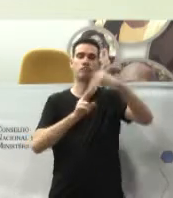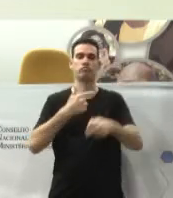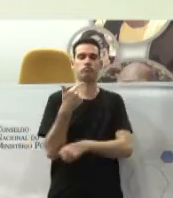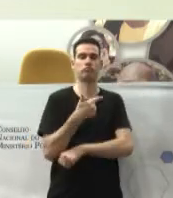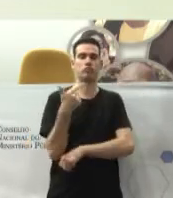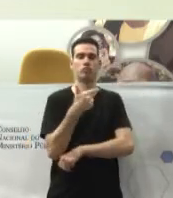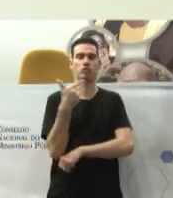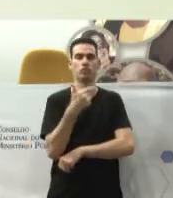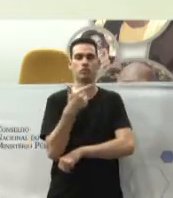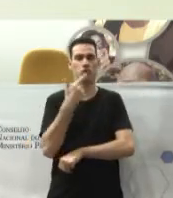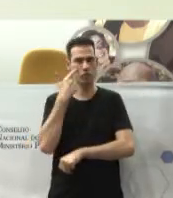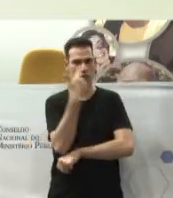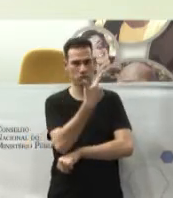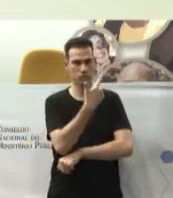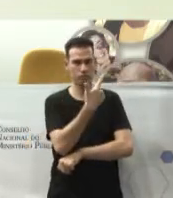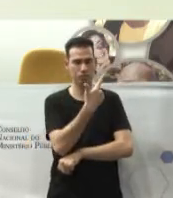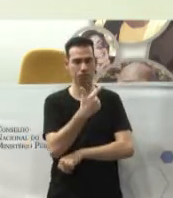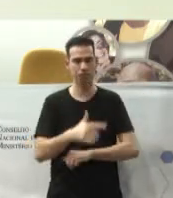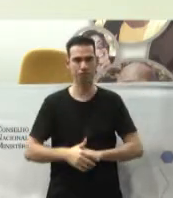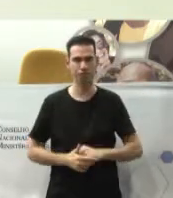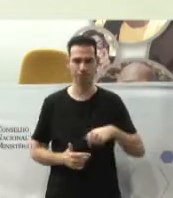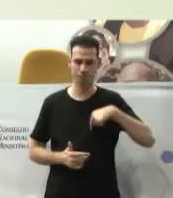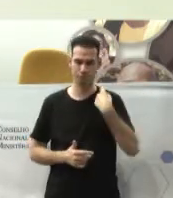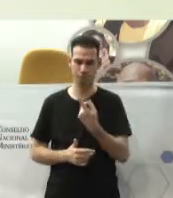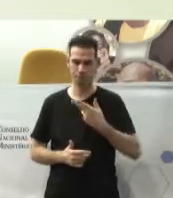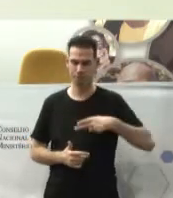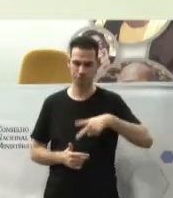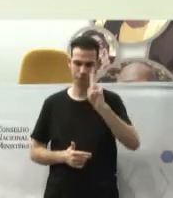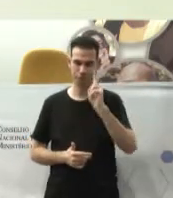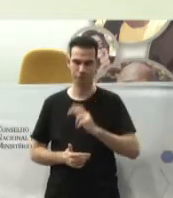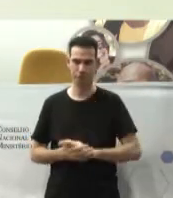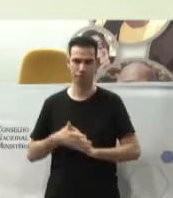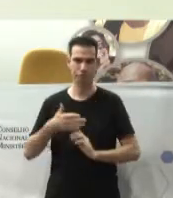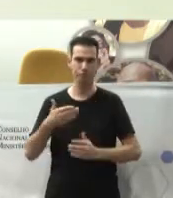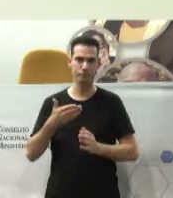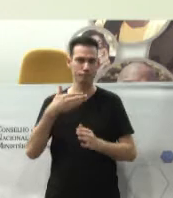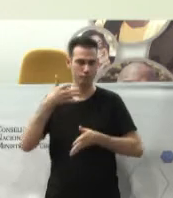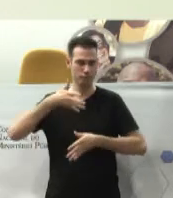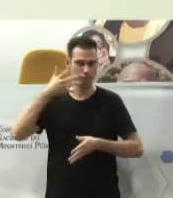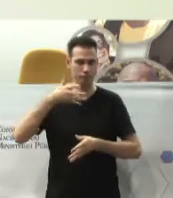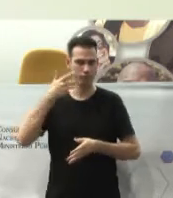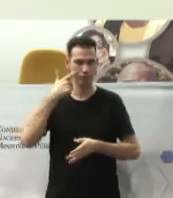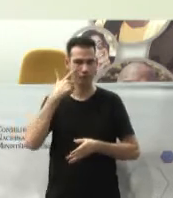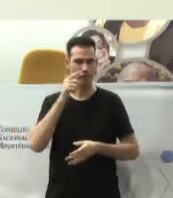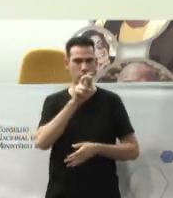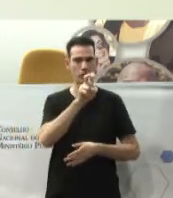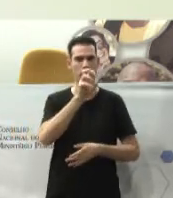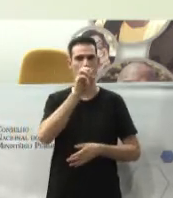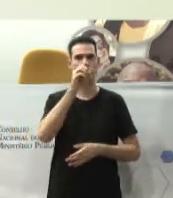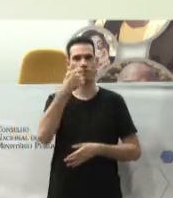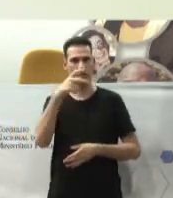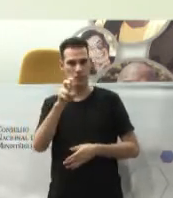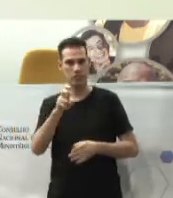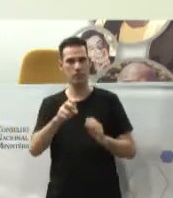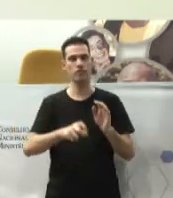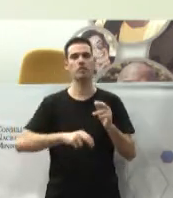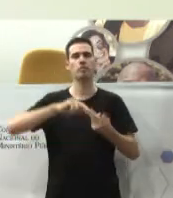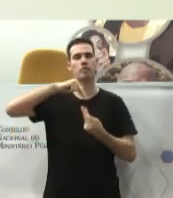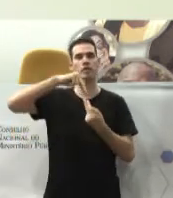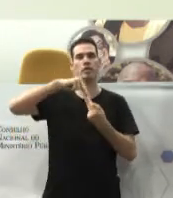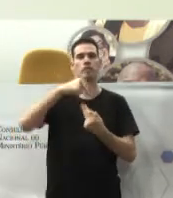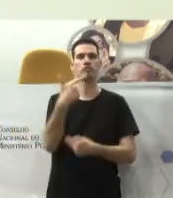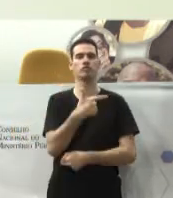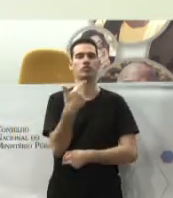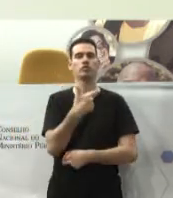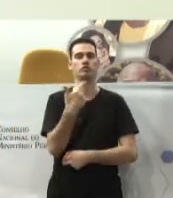para que a gente possa continuar o nosso debate. O 515, parágrafo 2º, fala da possibilidade